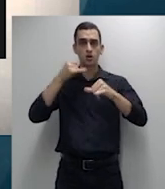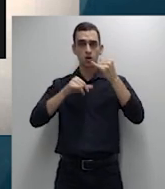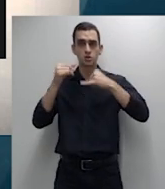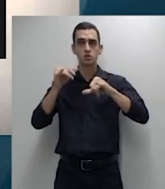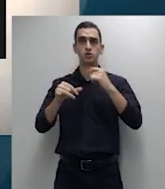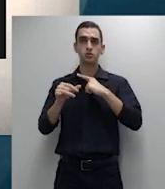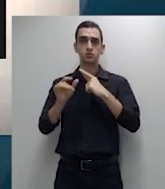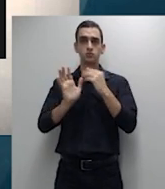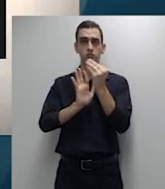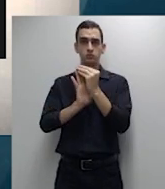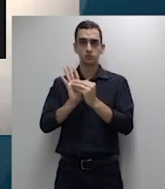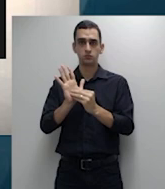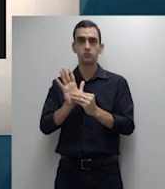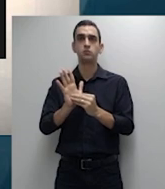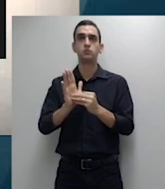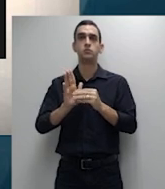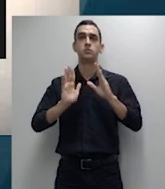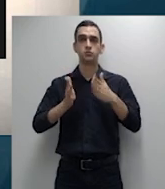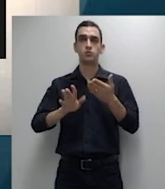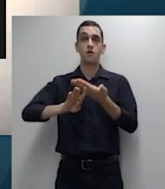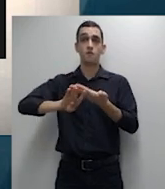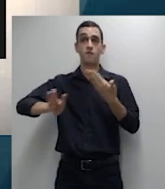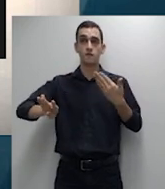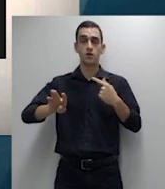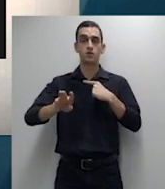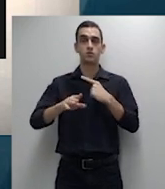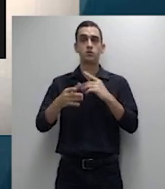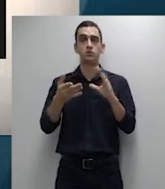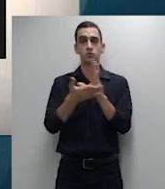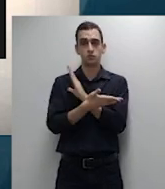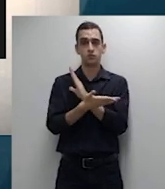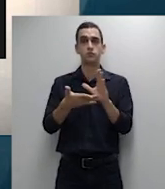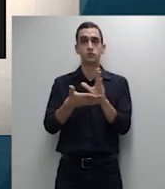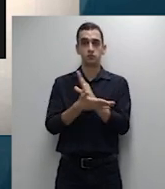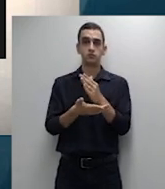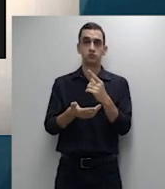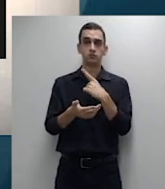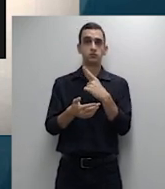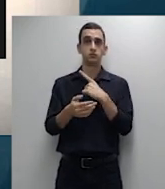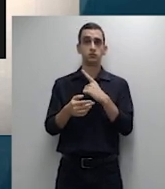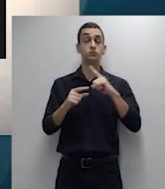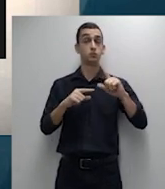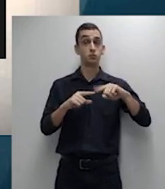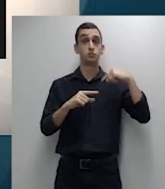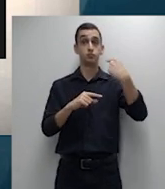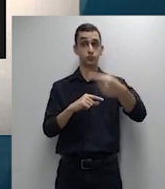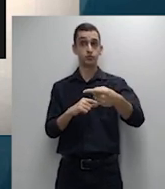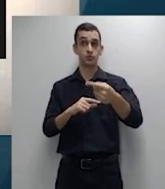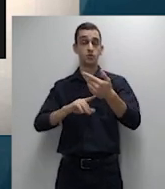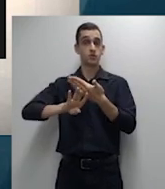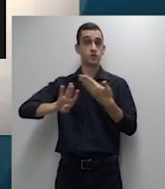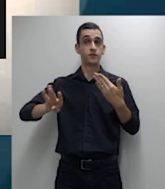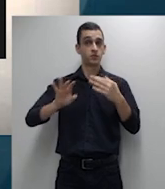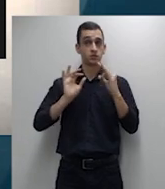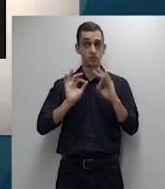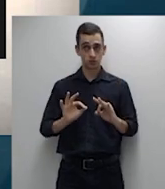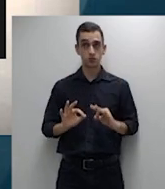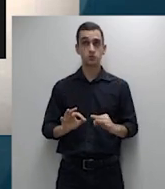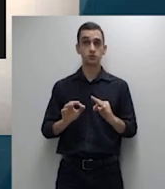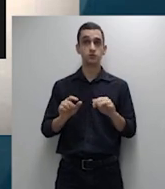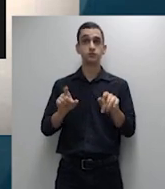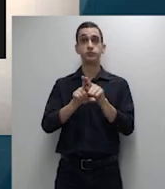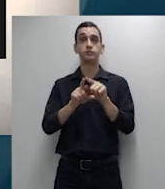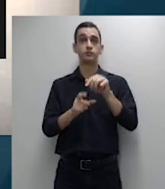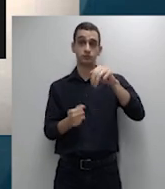nova Afasta a incidência de disposições legislativas posteriores menos eu mereço o